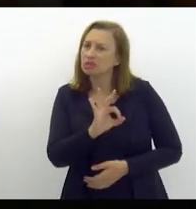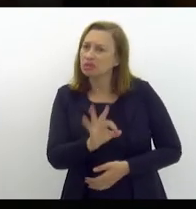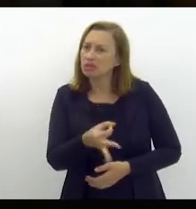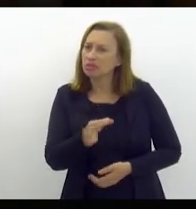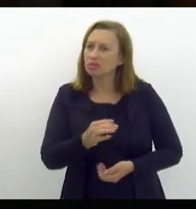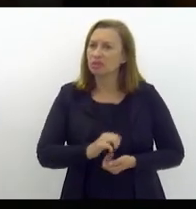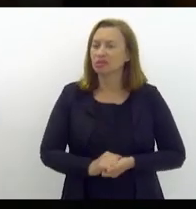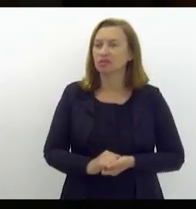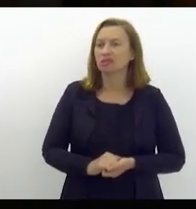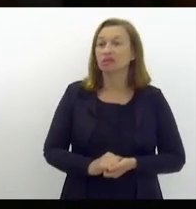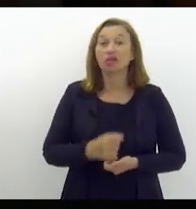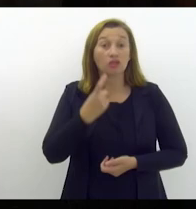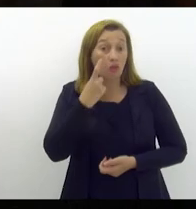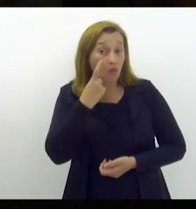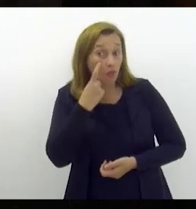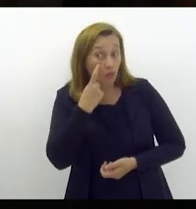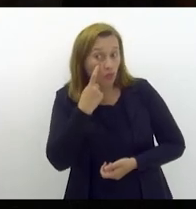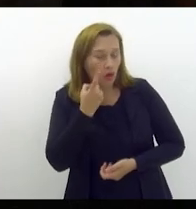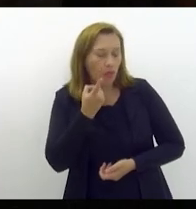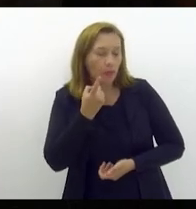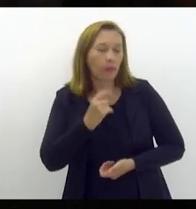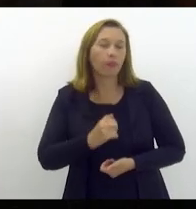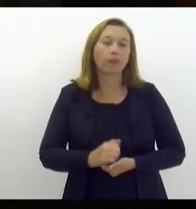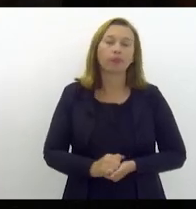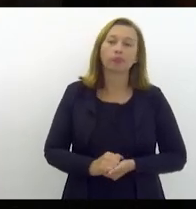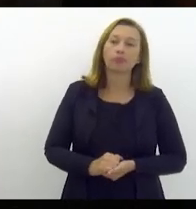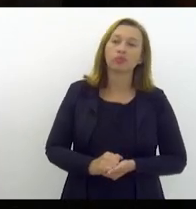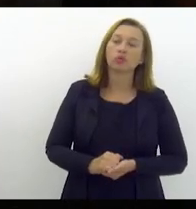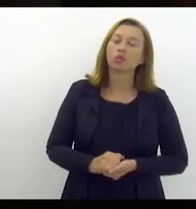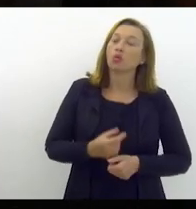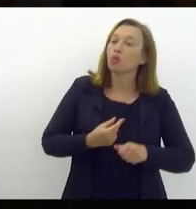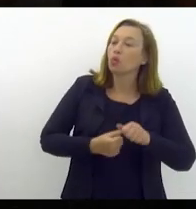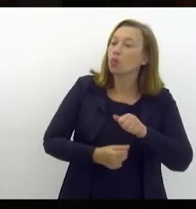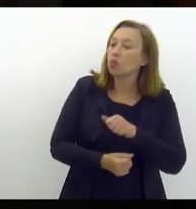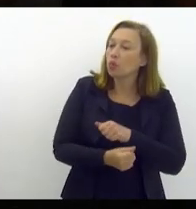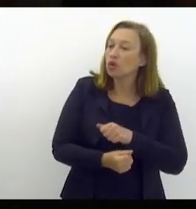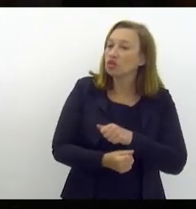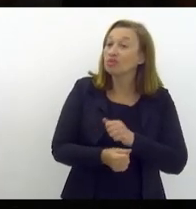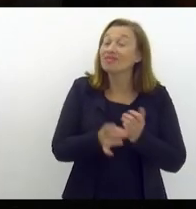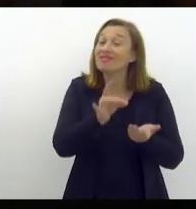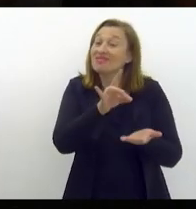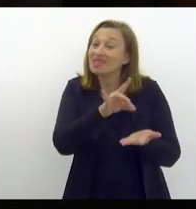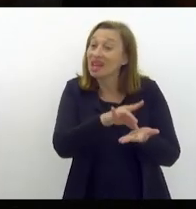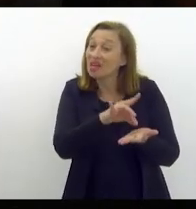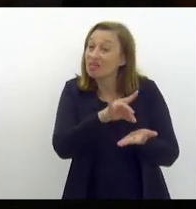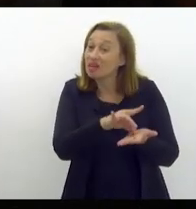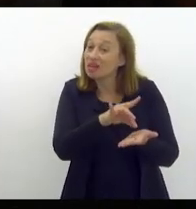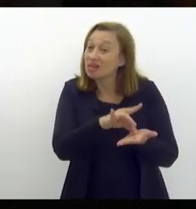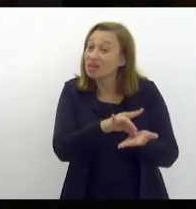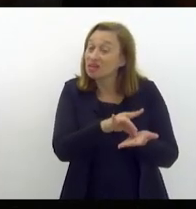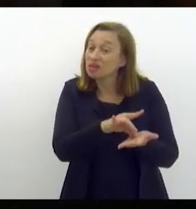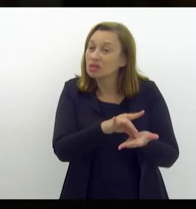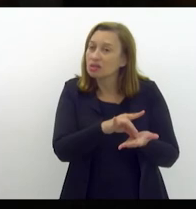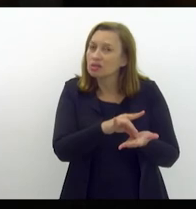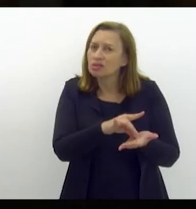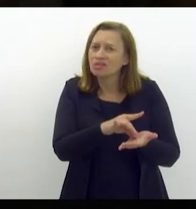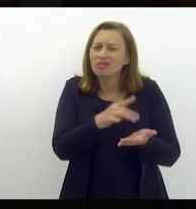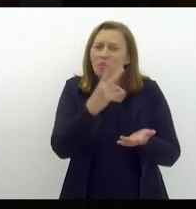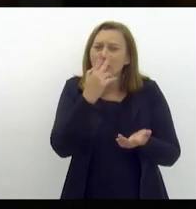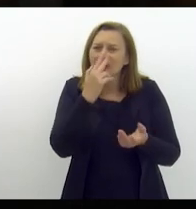obviamente, a gente vê que o investimento, na verdade, passa por uma lógica de